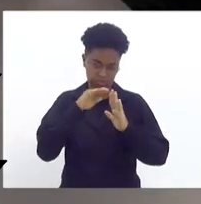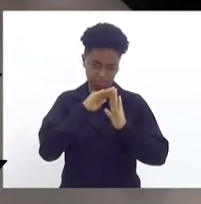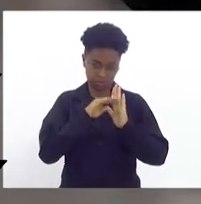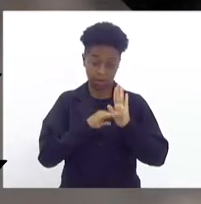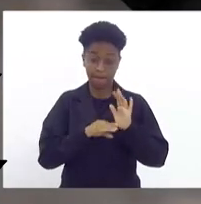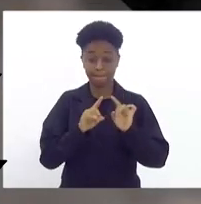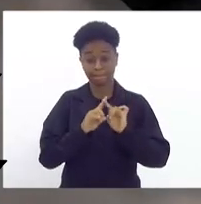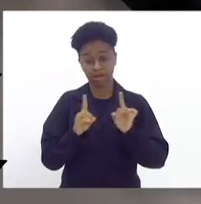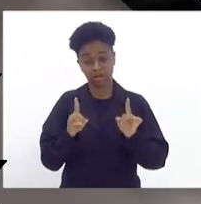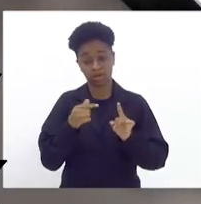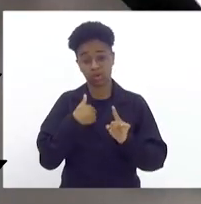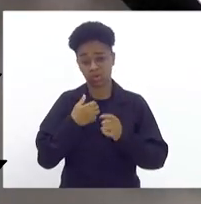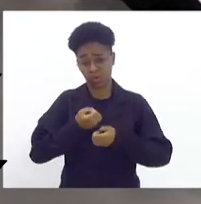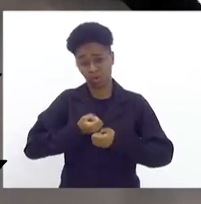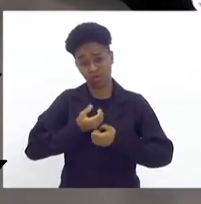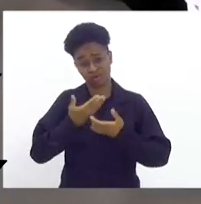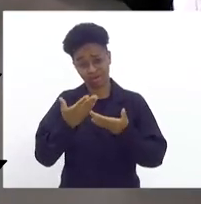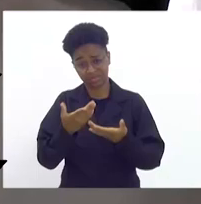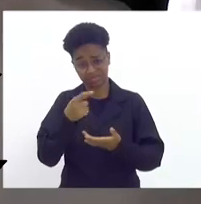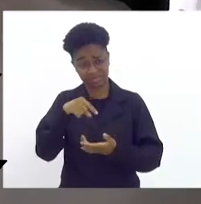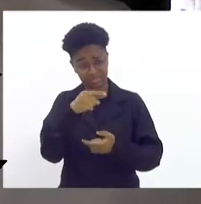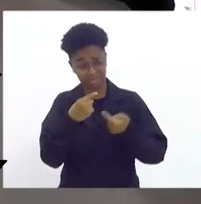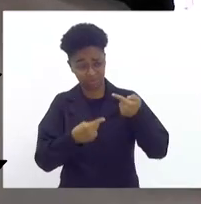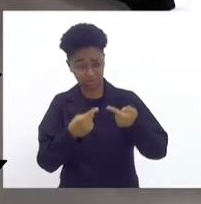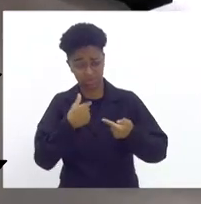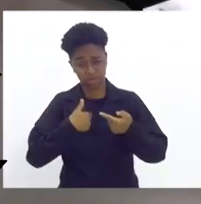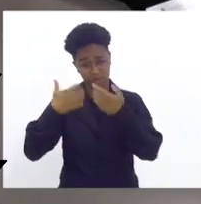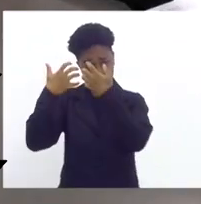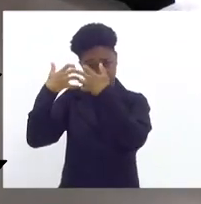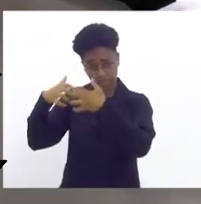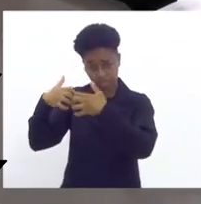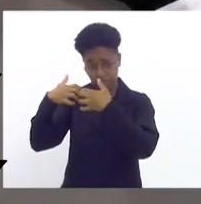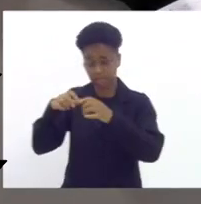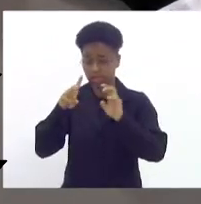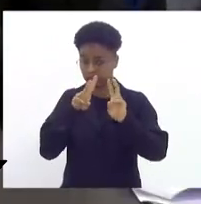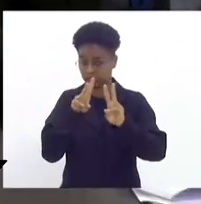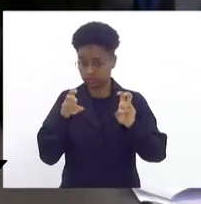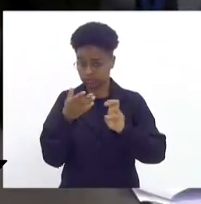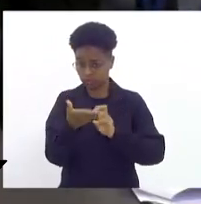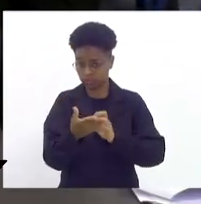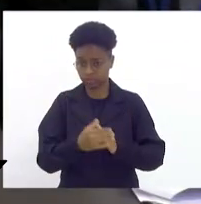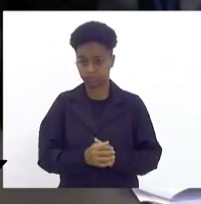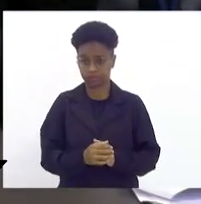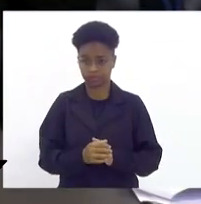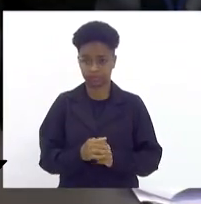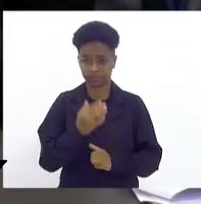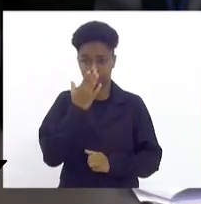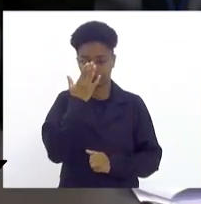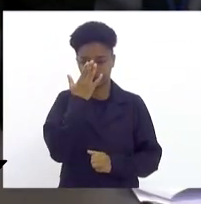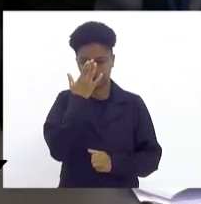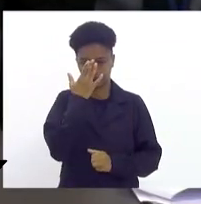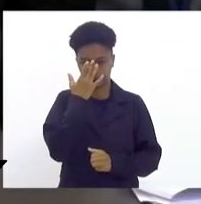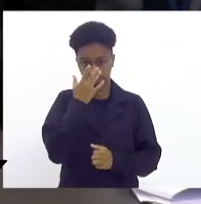mas eu confesso que a discussão me levou à reflexão sobre a matéria, que, aliás,